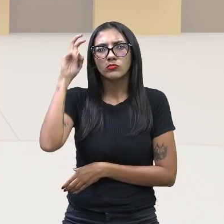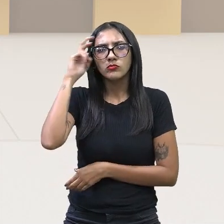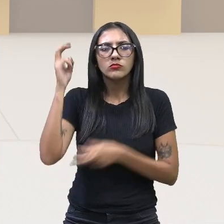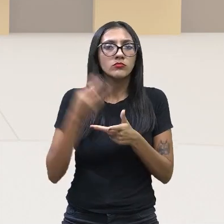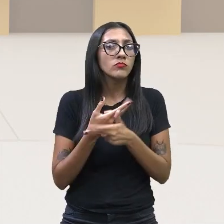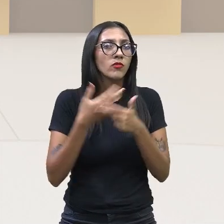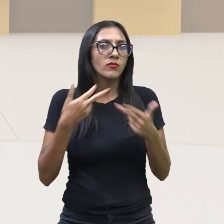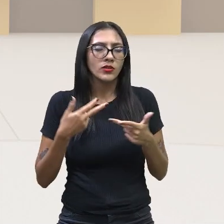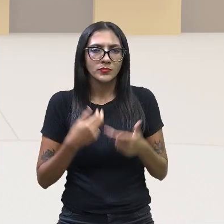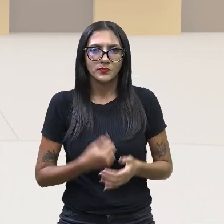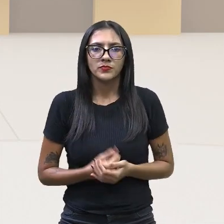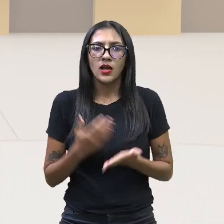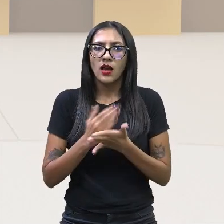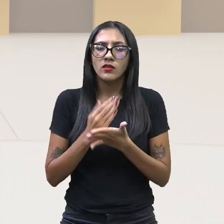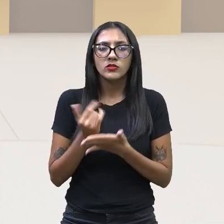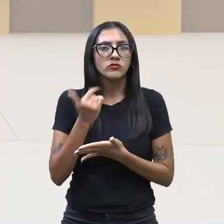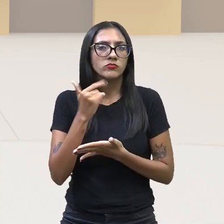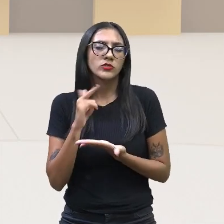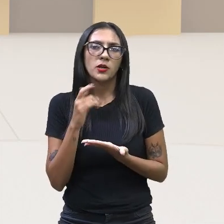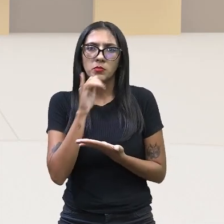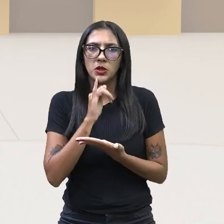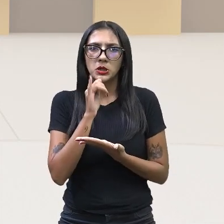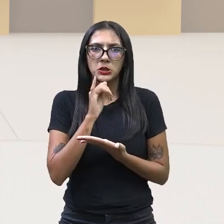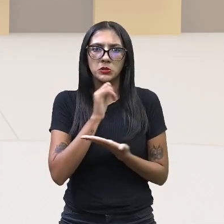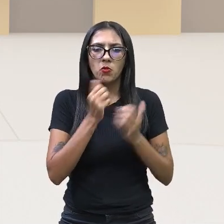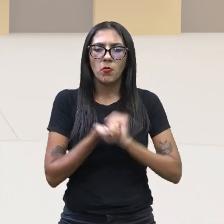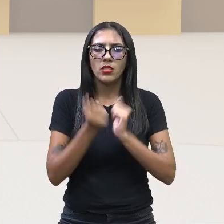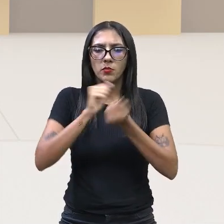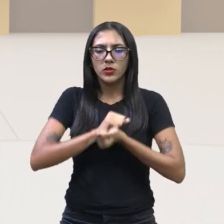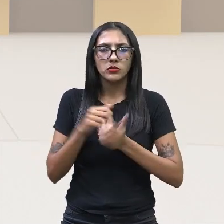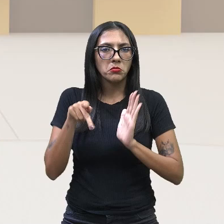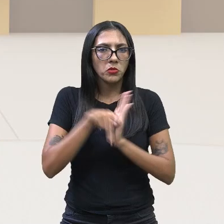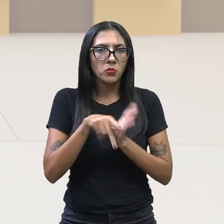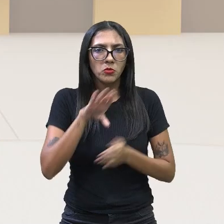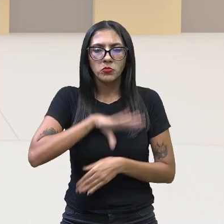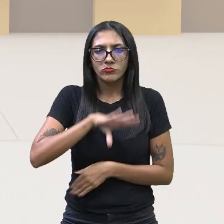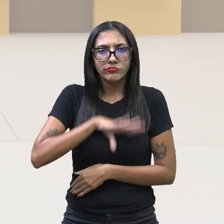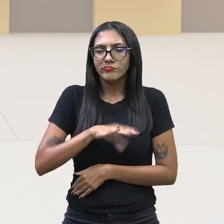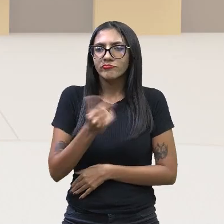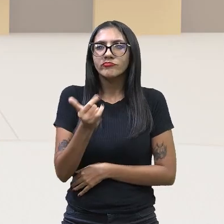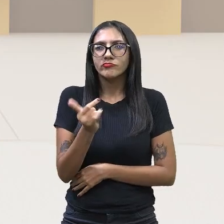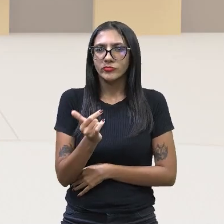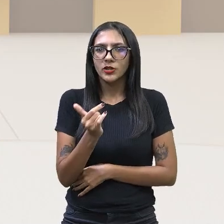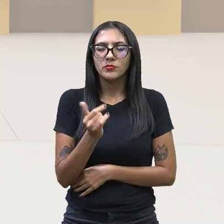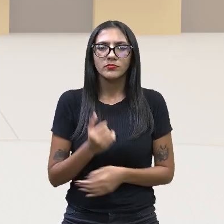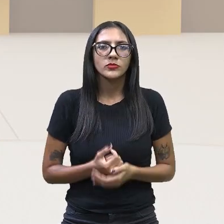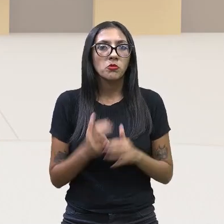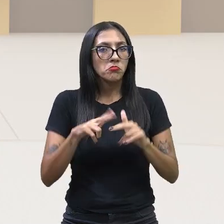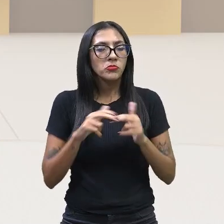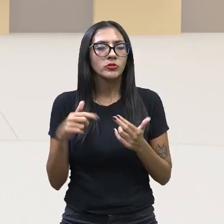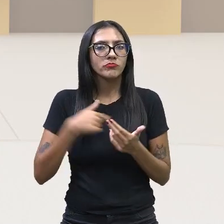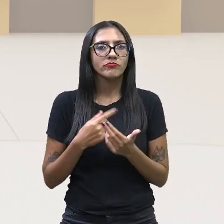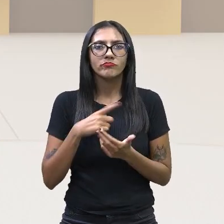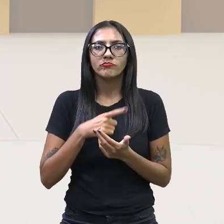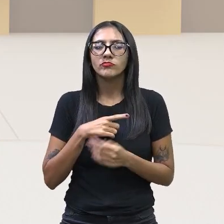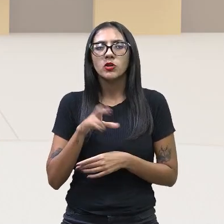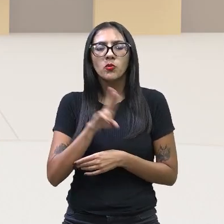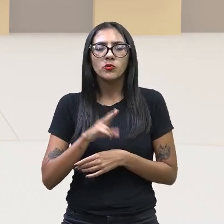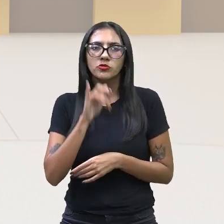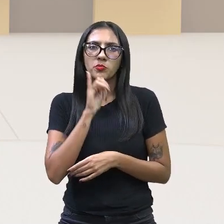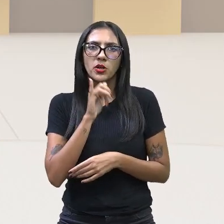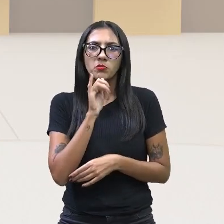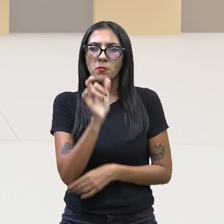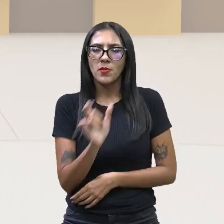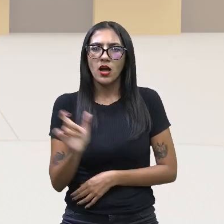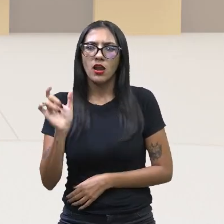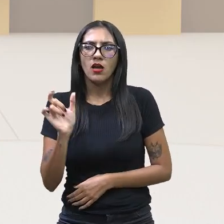muitas vezes não tem uma tradução direta ou equivalente aqui dentro do nosso idioma, né? E aí a gente faz a gente pega lá do estrangeirismo.